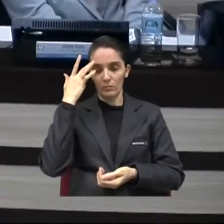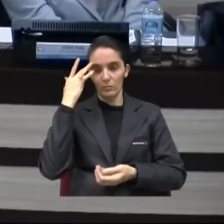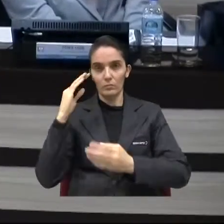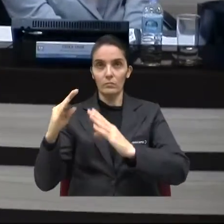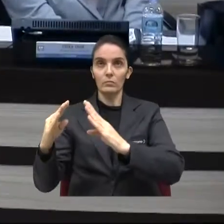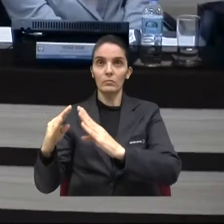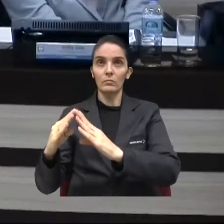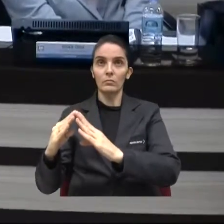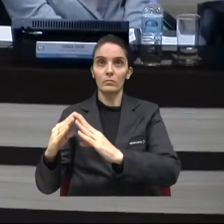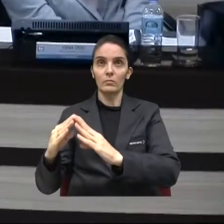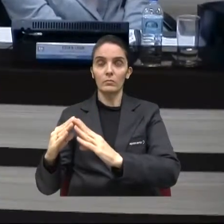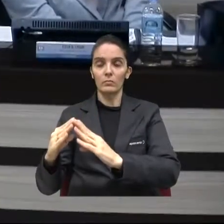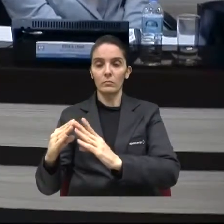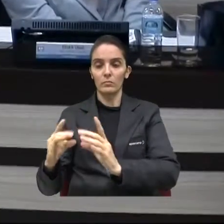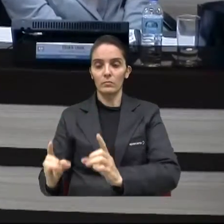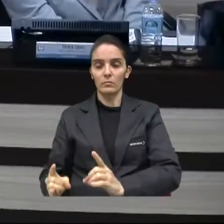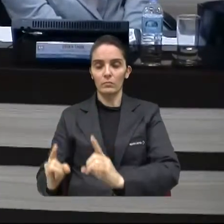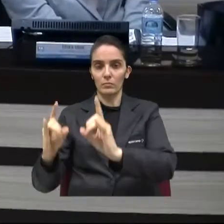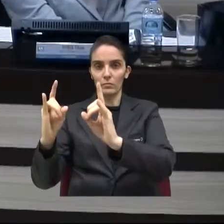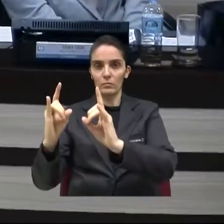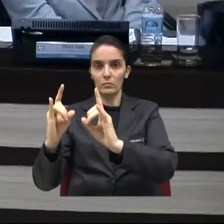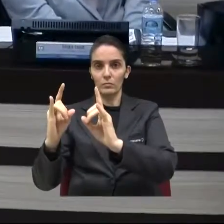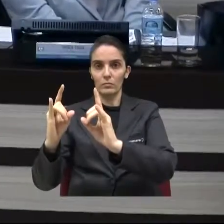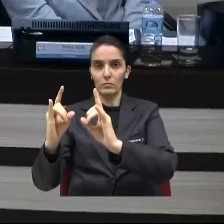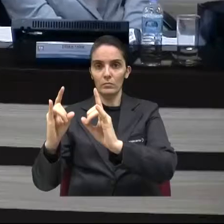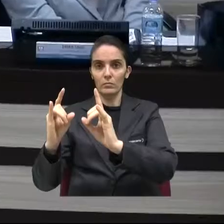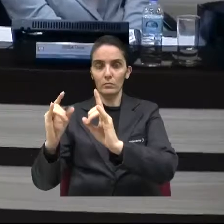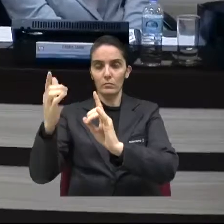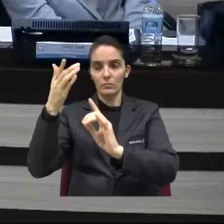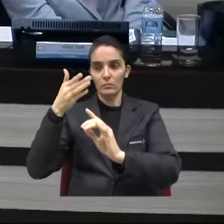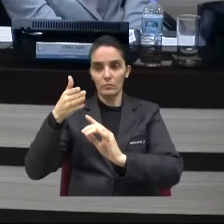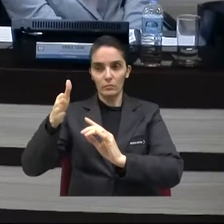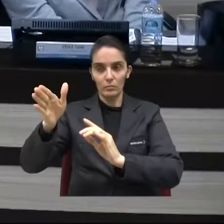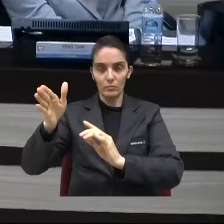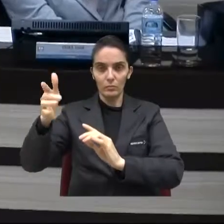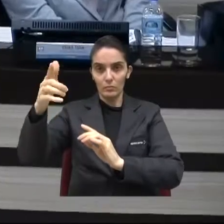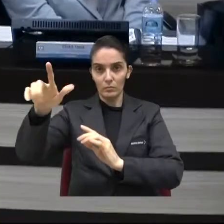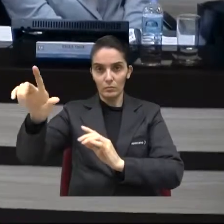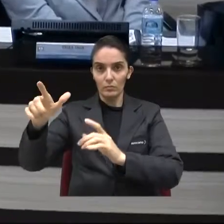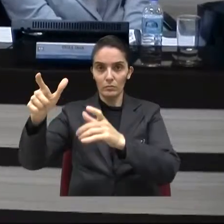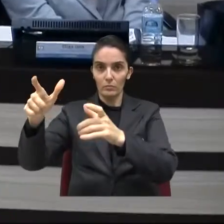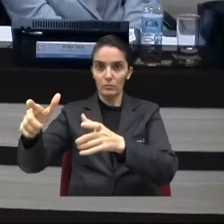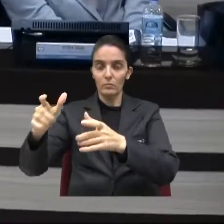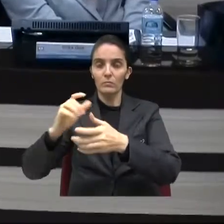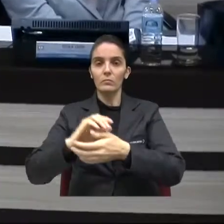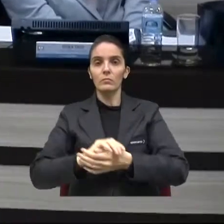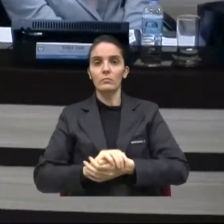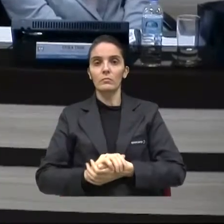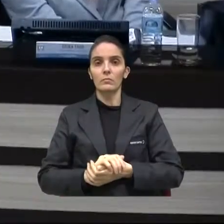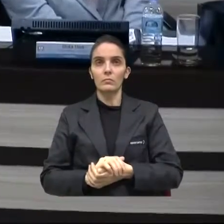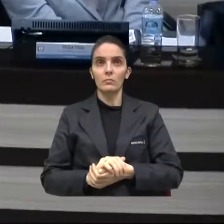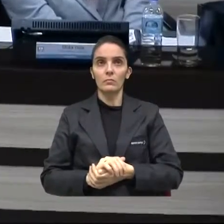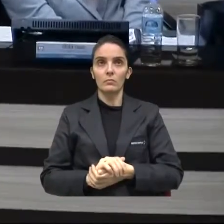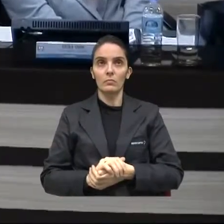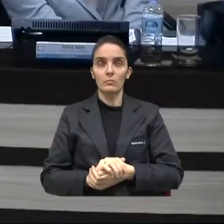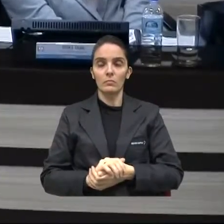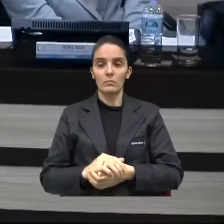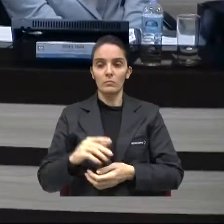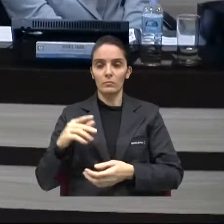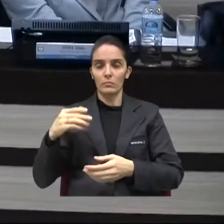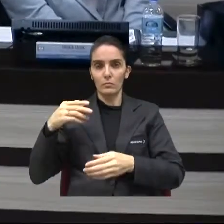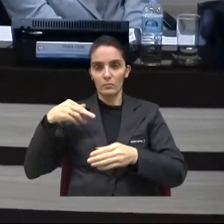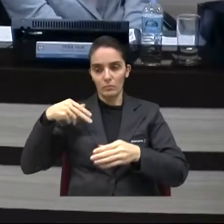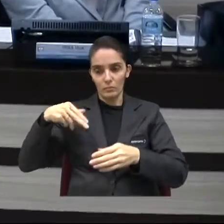ser contemplados, para chegar do outro lado da cidade, ou vai, até estava conversando com a vereadora Mayra, ou vai pela Ponte Preta ali, que